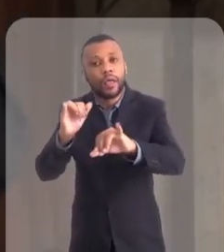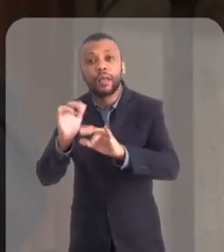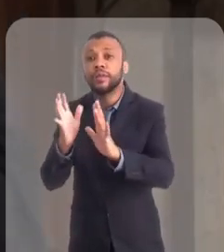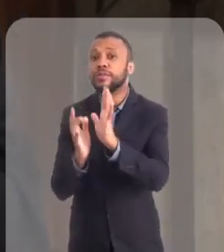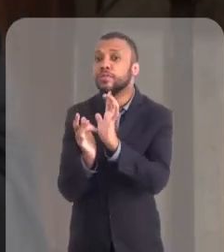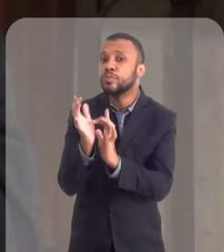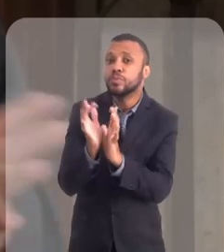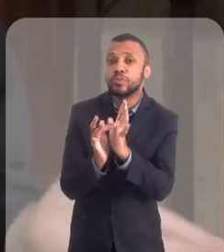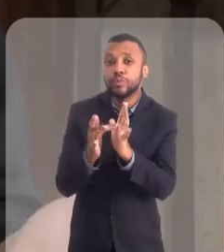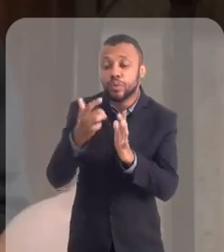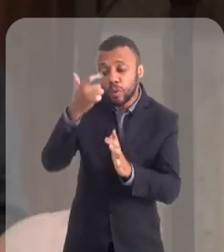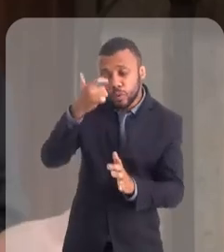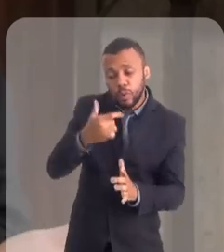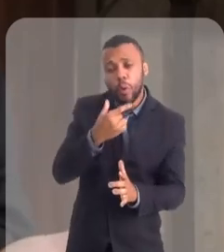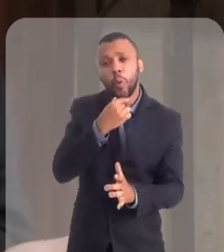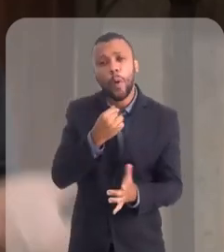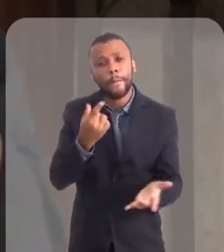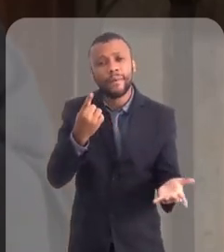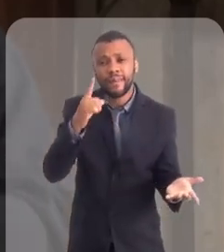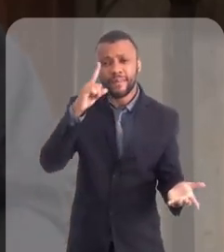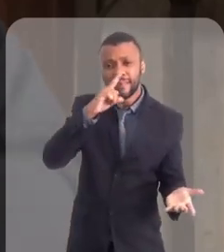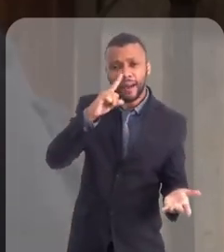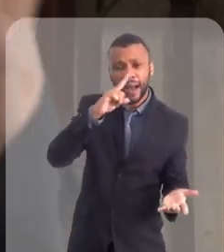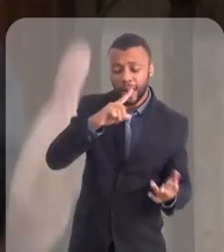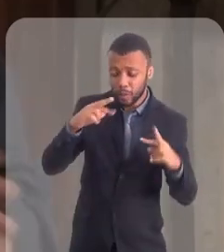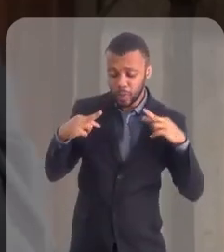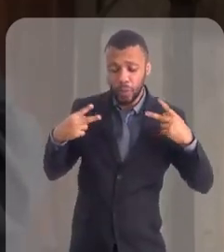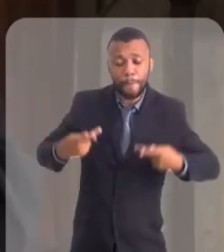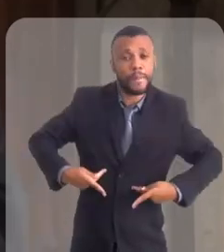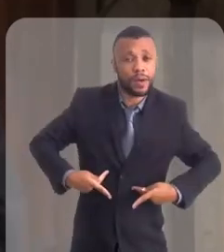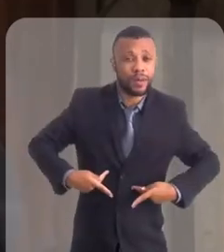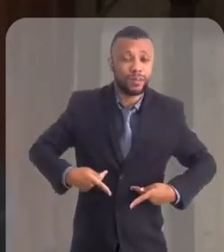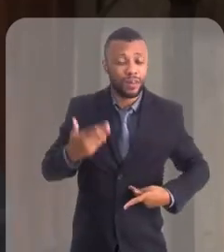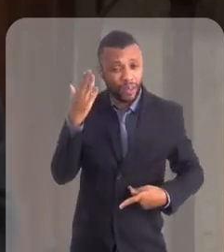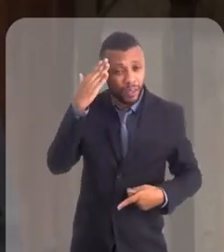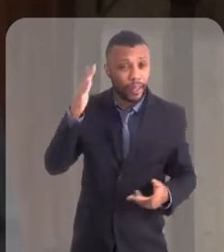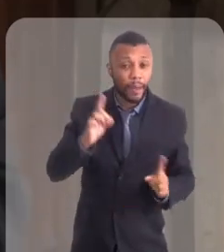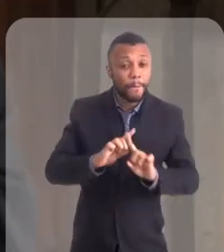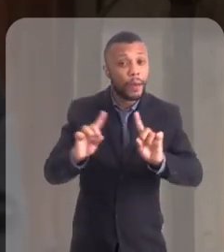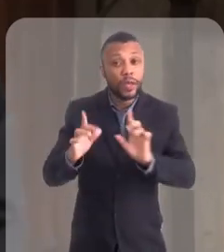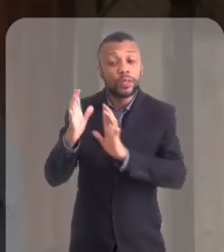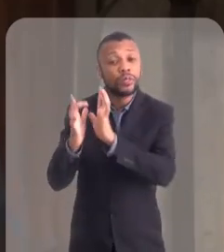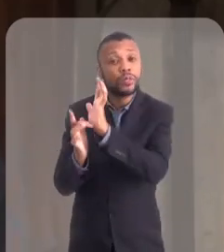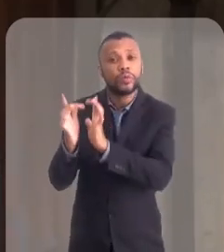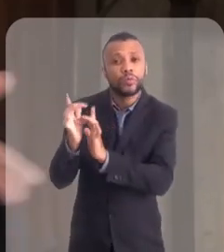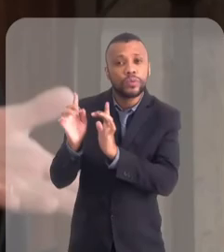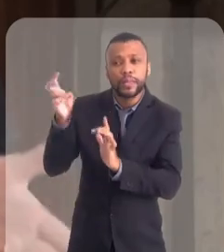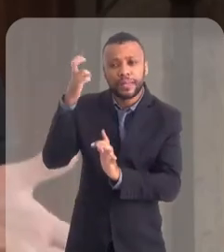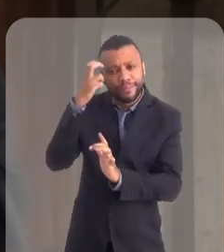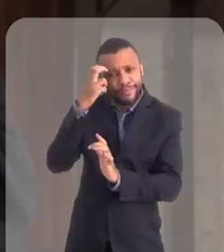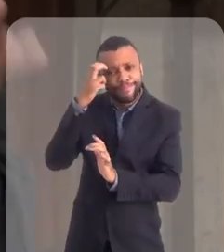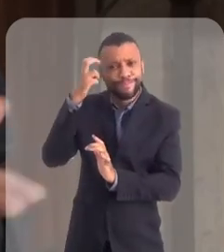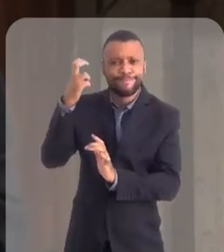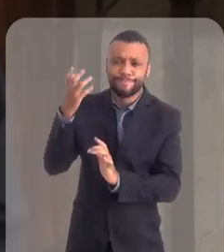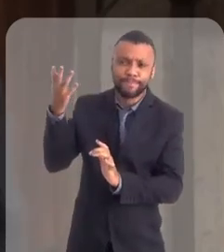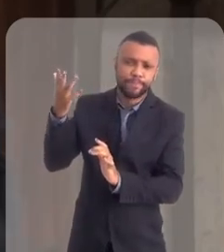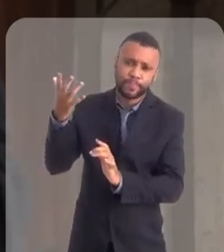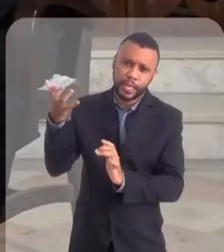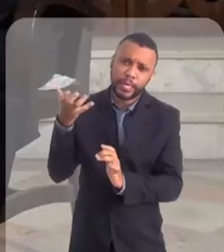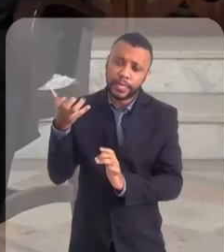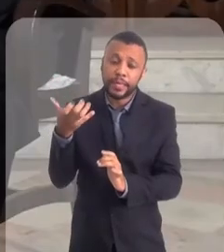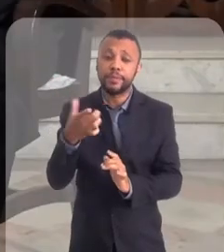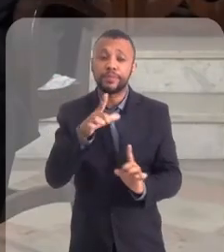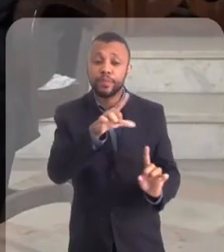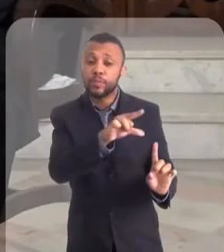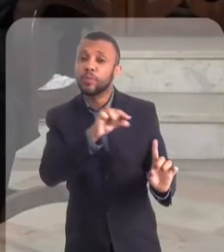participar do sacerdócio de Jesus não é dignidade. Eu sou um homem frágil, com minhas fraquezas, minhas dificuldades, eu o sei, mas Jesus, por algum motivo que